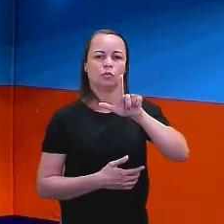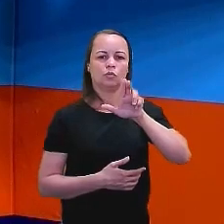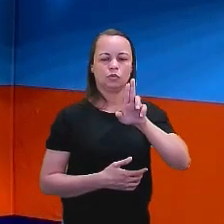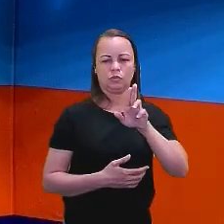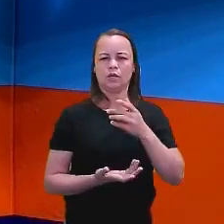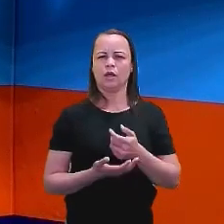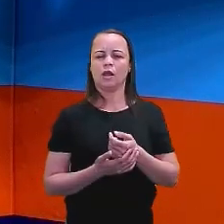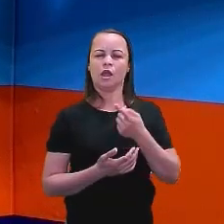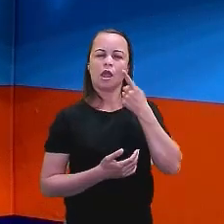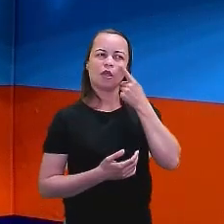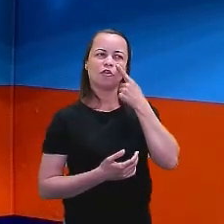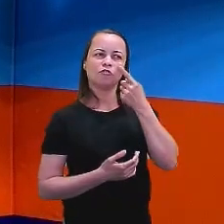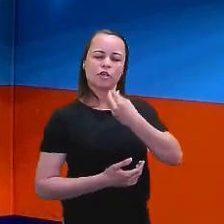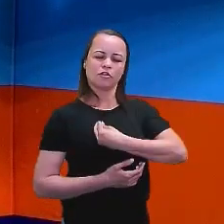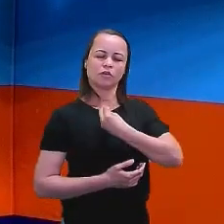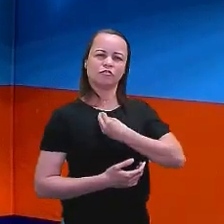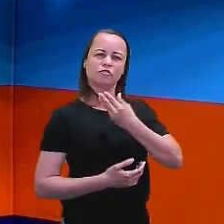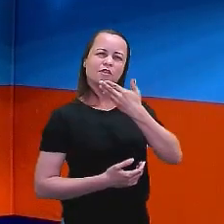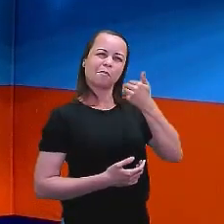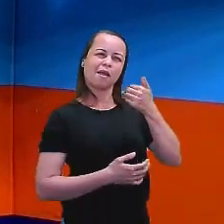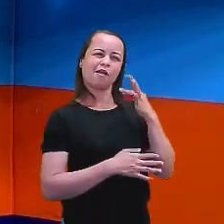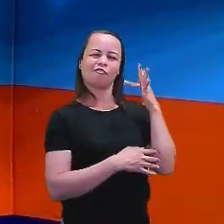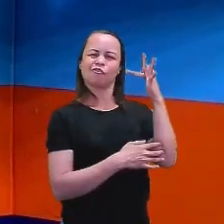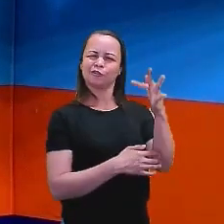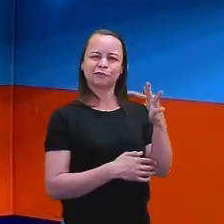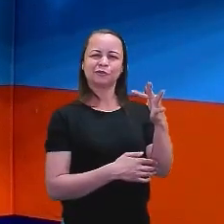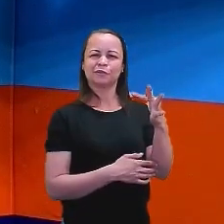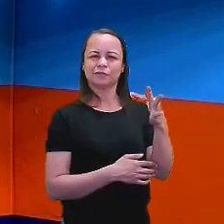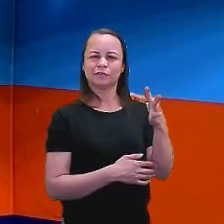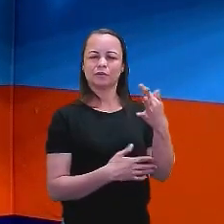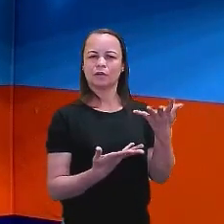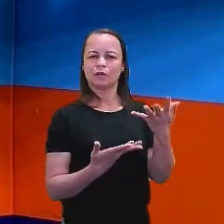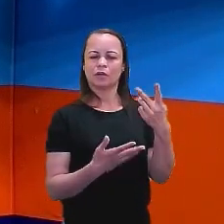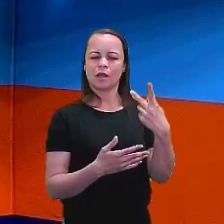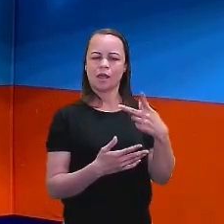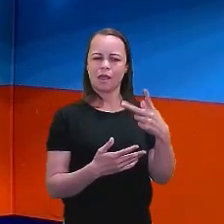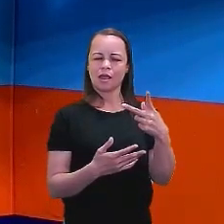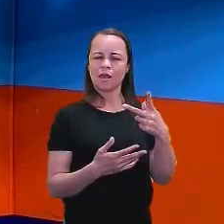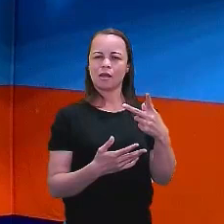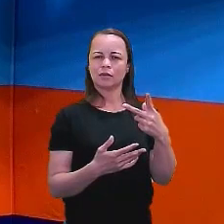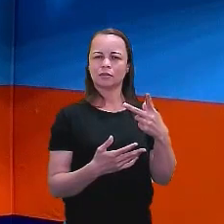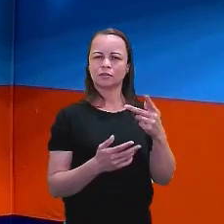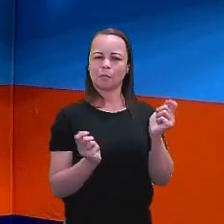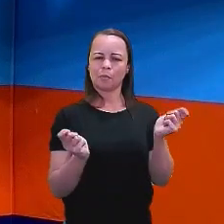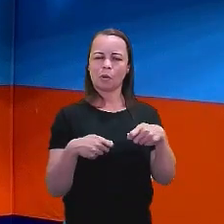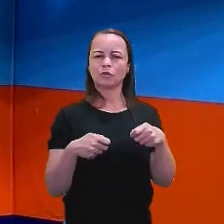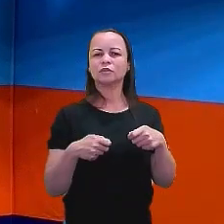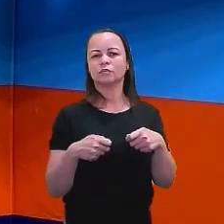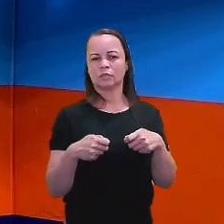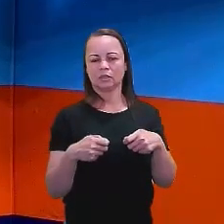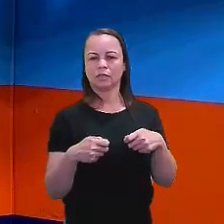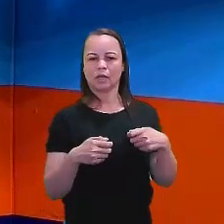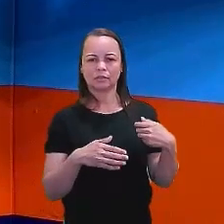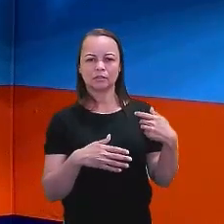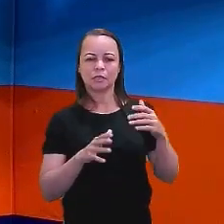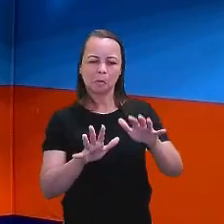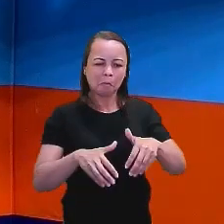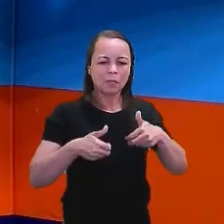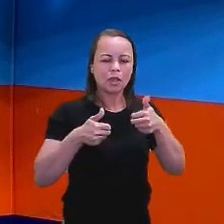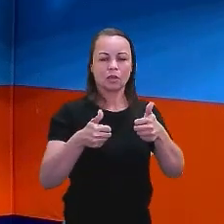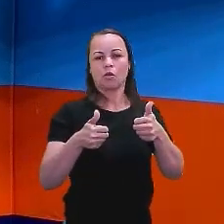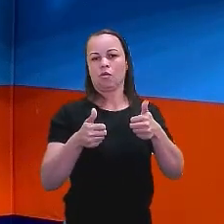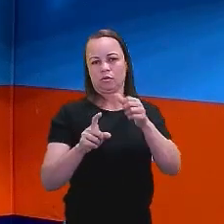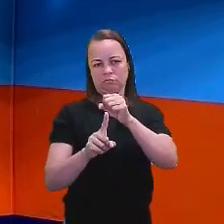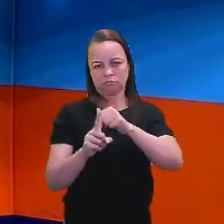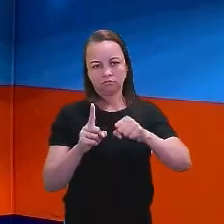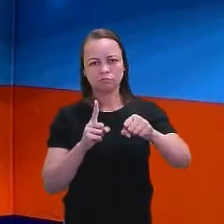no futuro. Então, essa possibilidade, ou visualizar essa possibilidade de melhora do ponto de vista